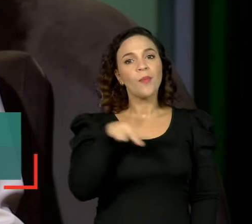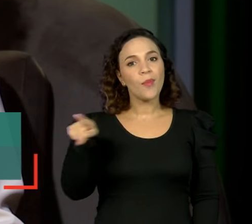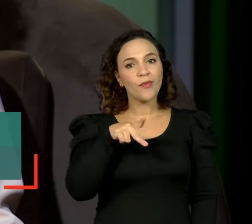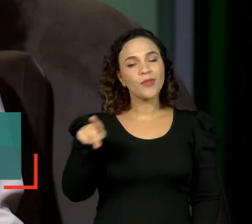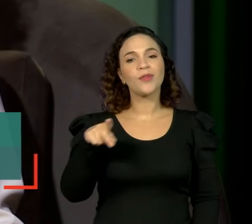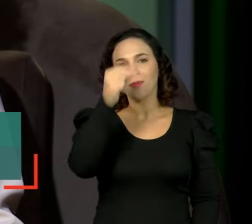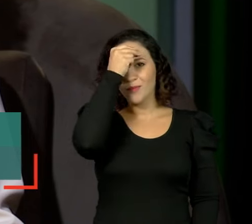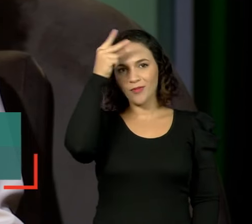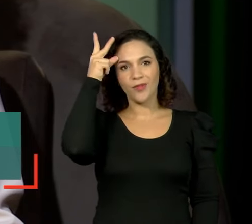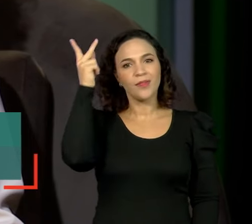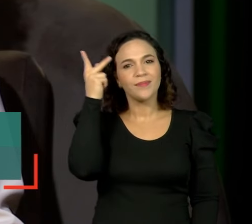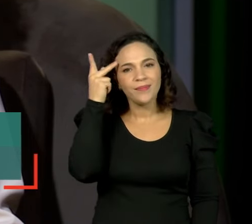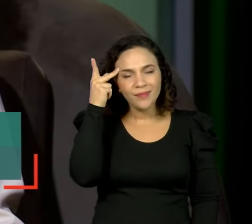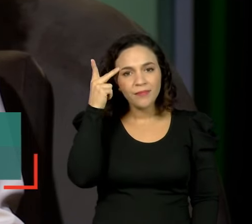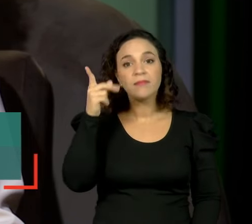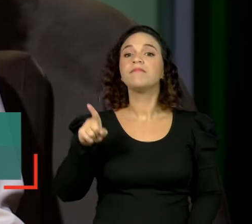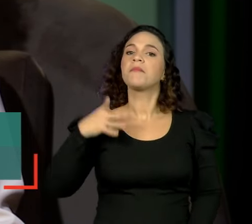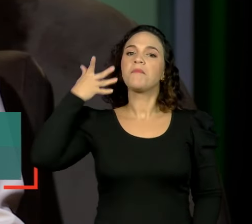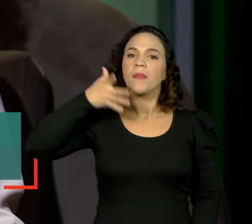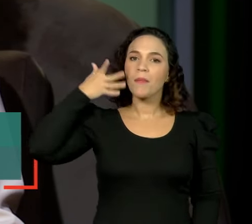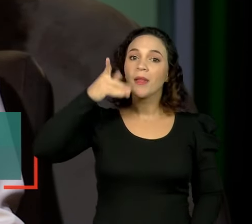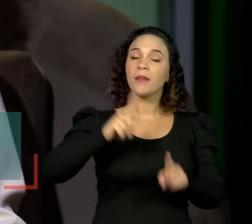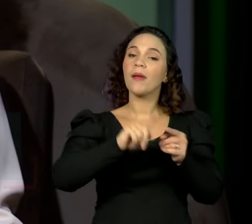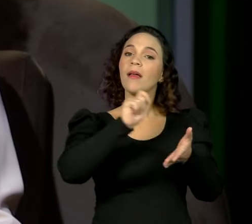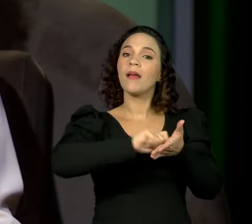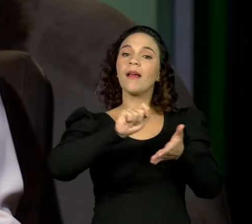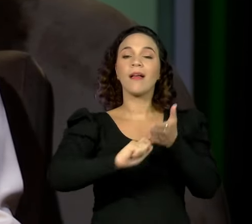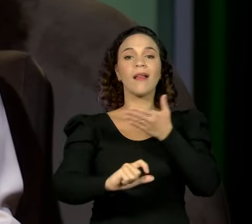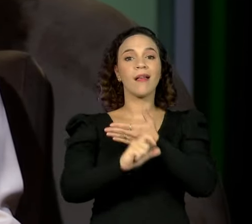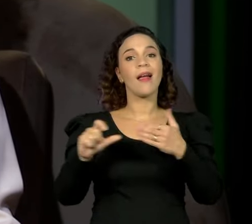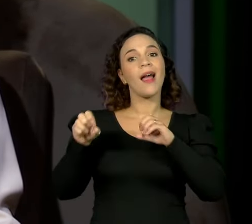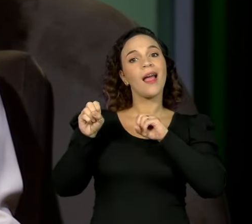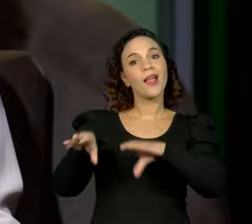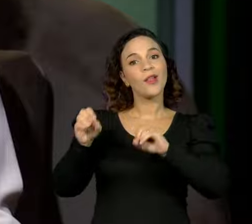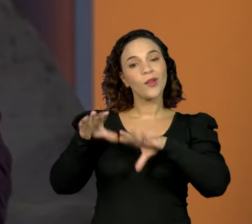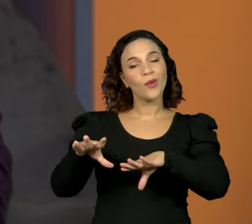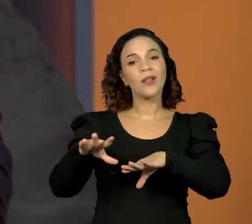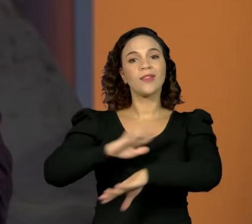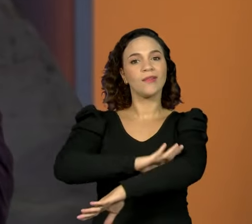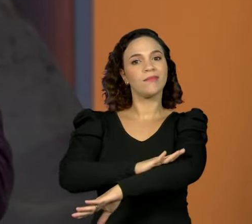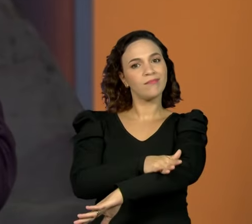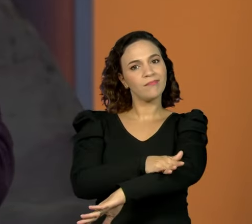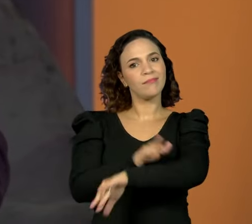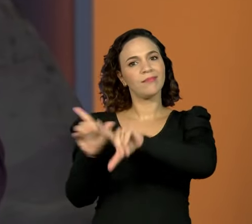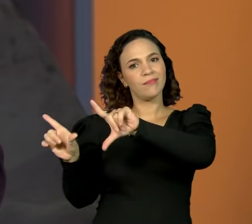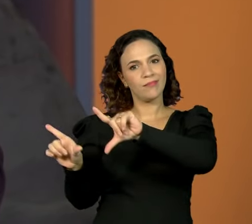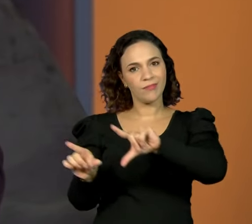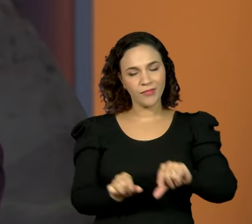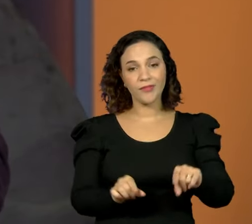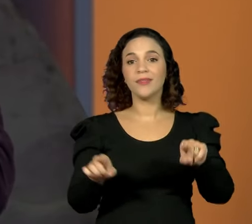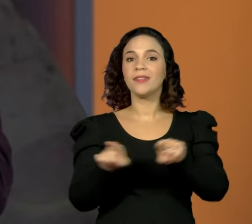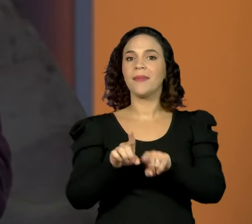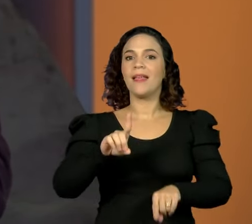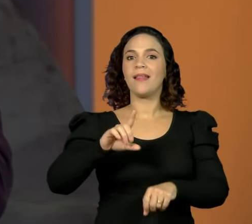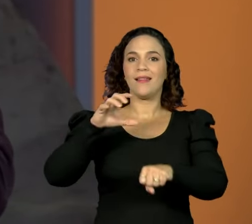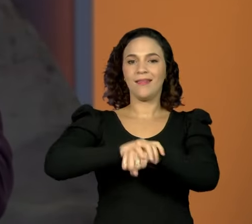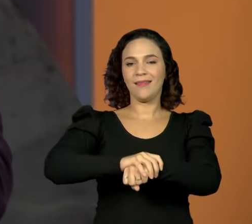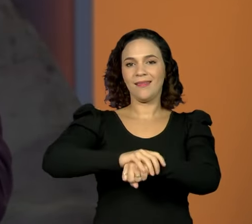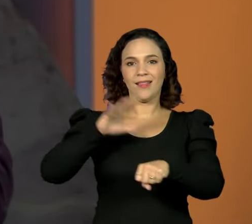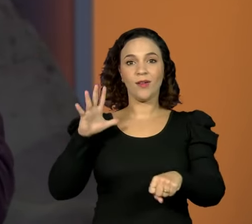pública, palestrante, autora do livro Educação Antirracista e Decolonial, do chão da escola, e